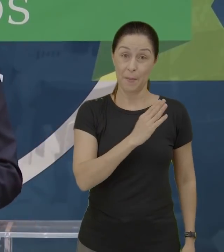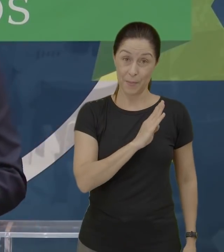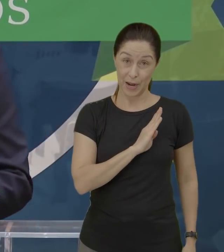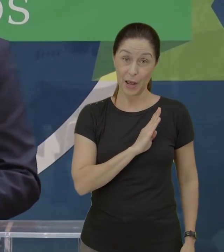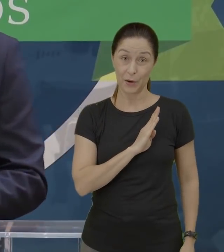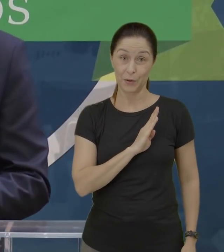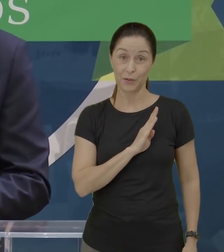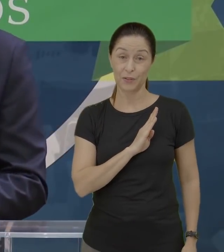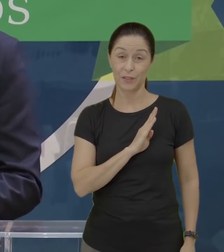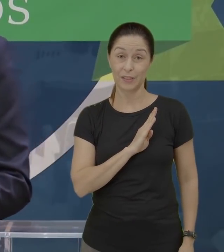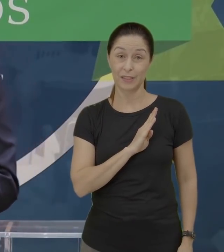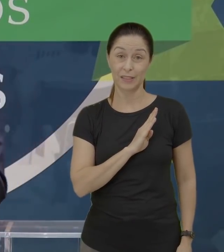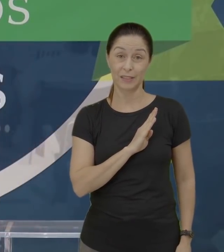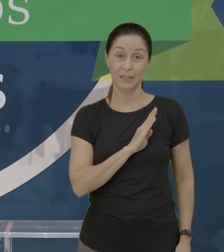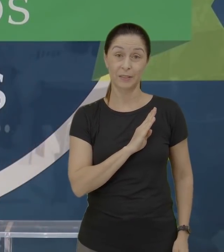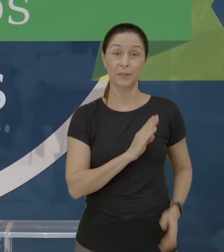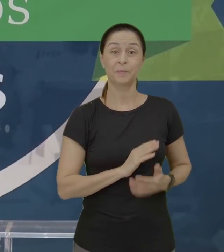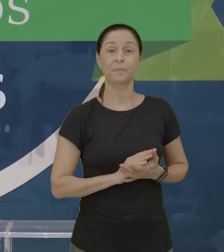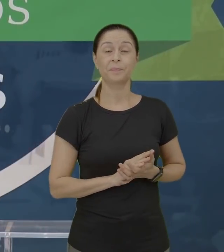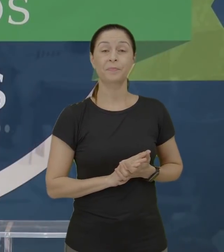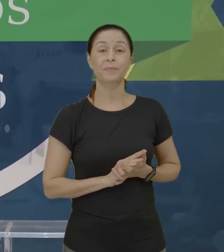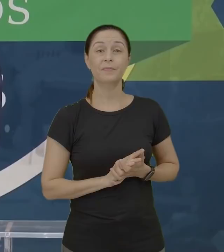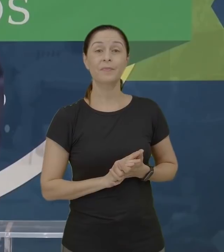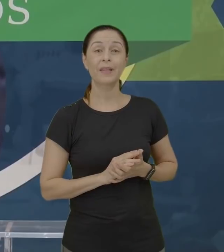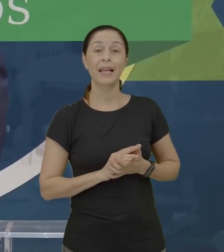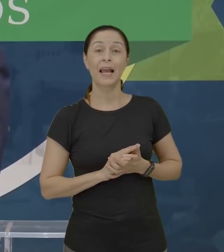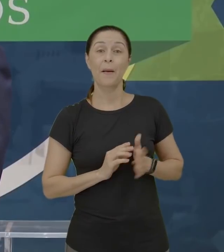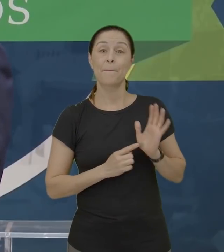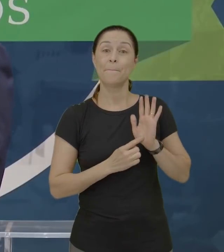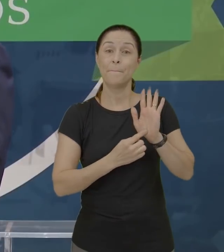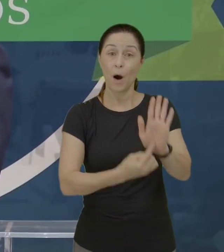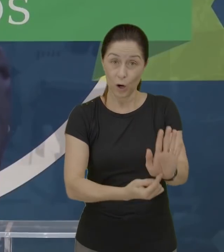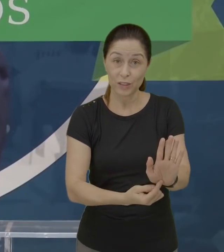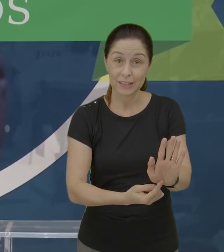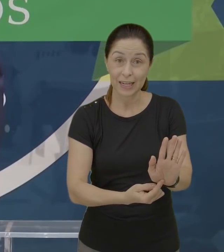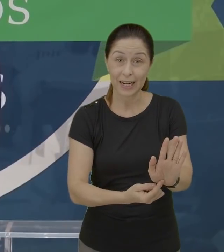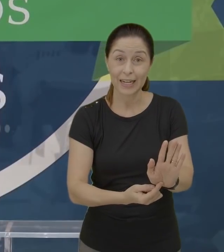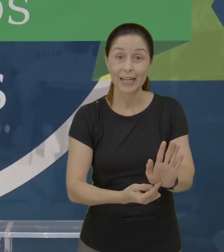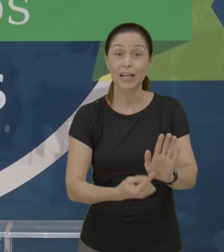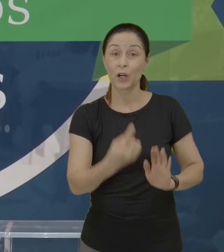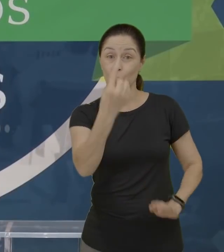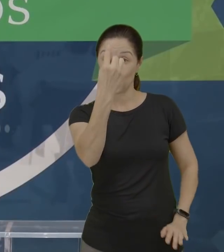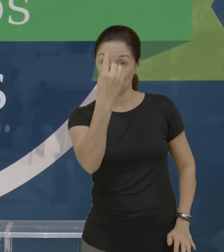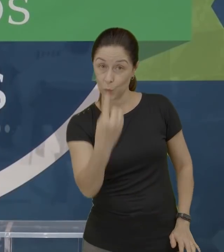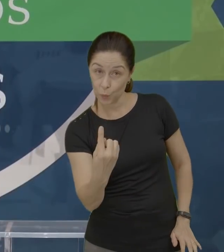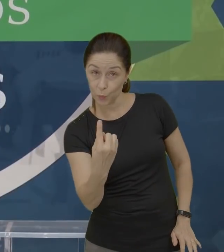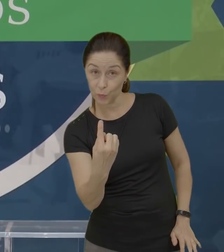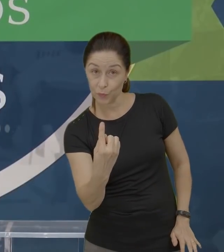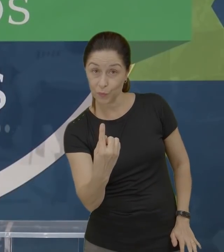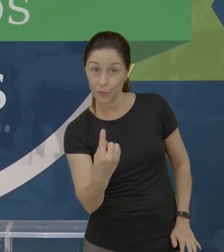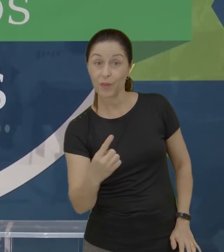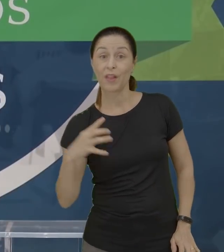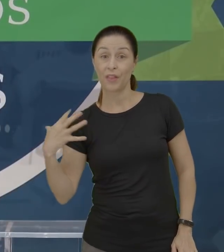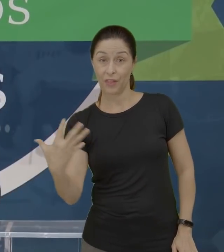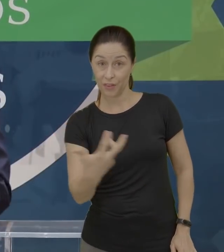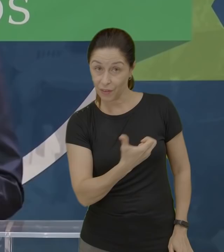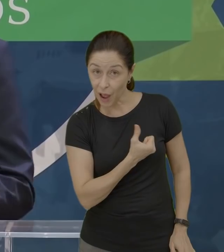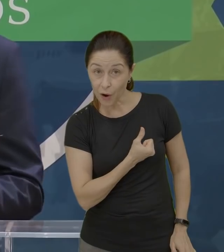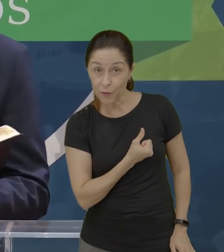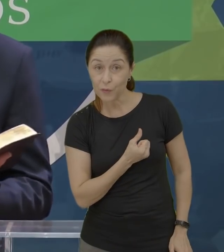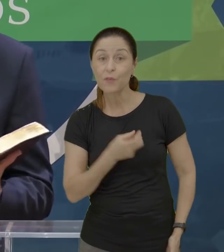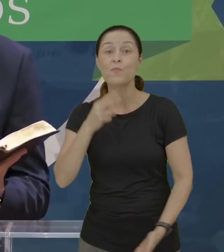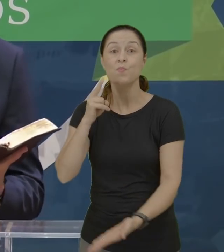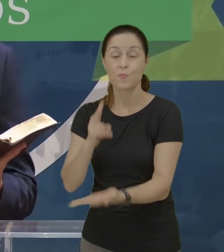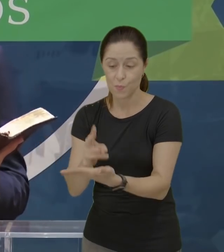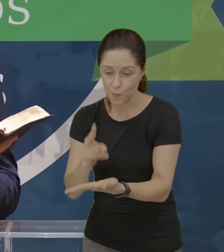Hebreus, como toda a Bíblia, não ensina de forma nenhuma a possibilidade de se perder a salvação. Ao contrário,